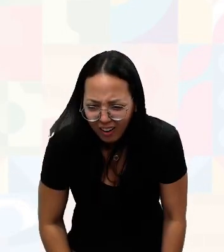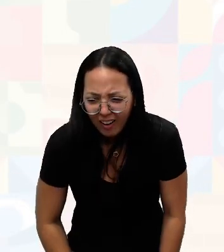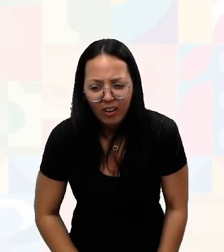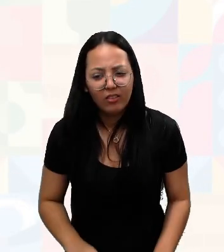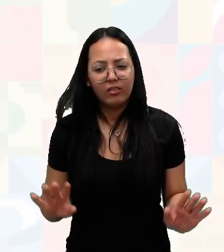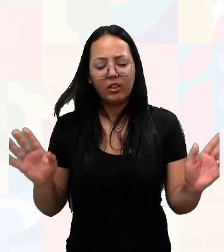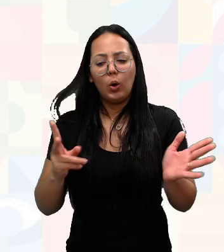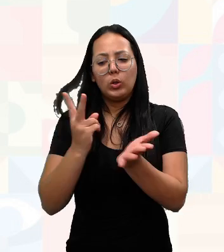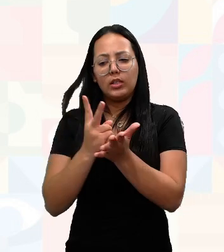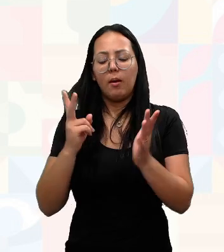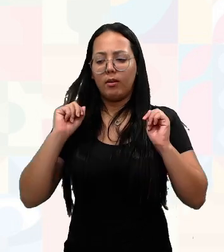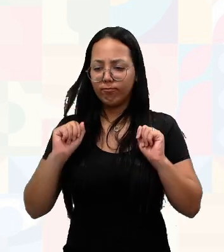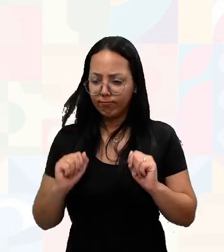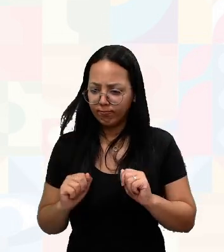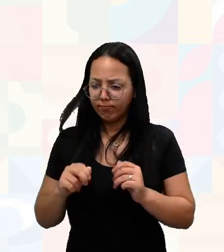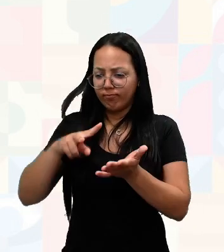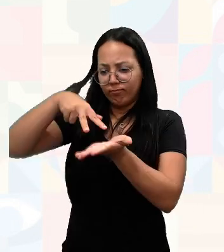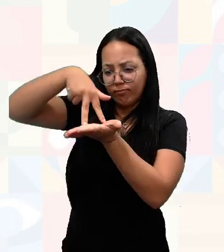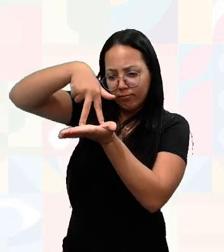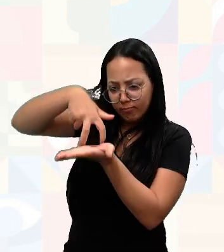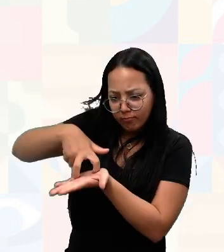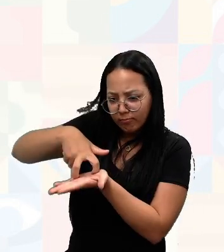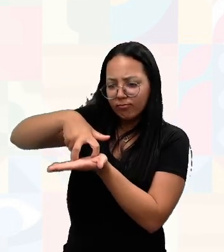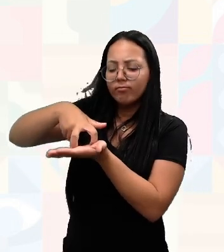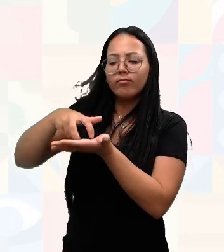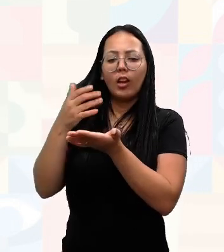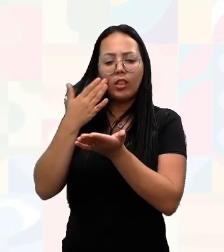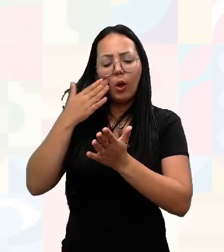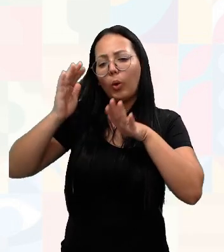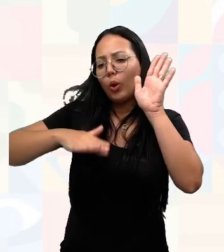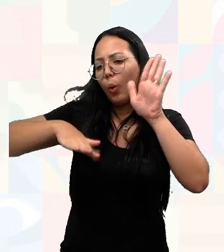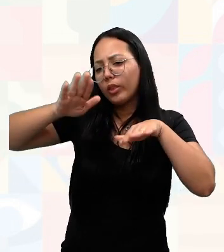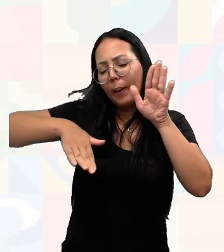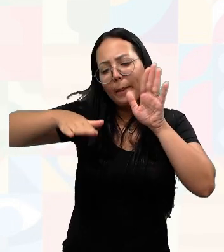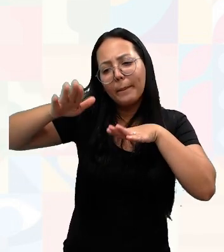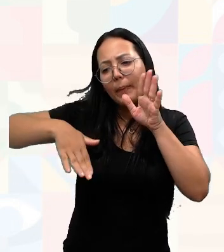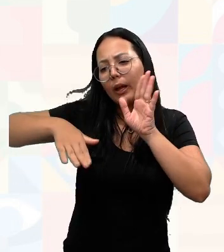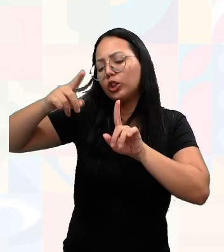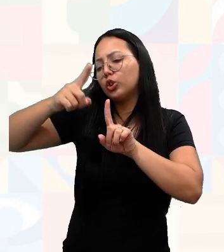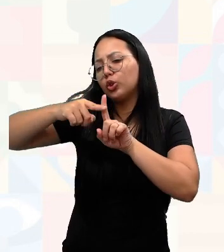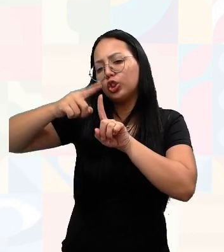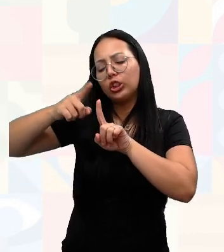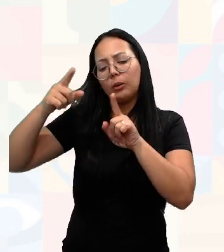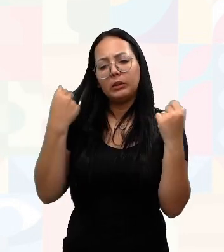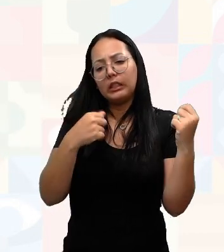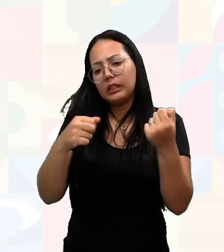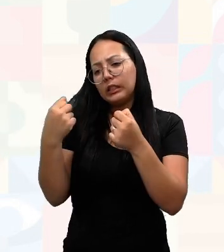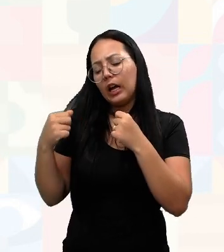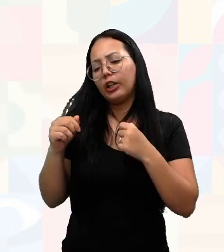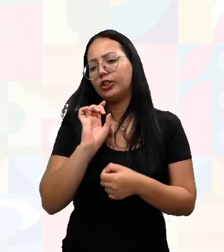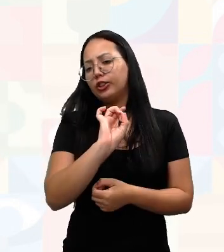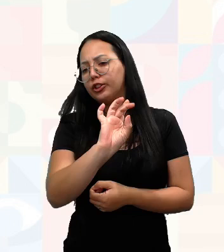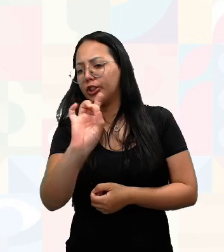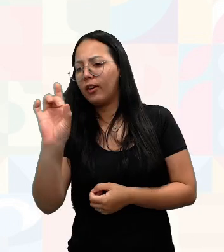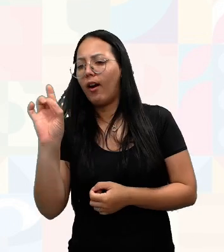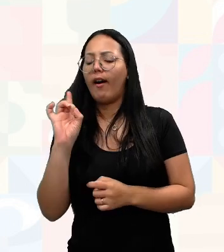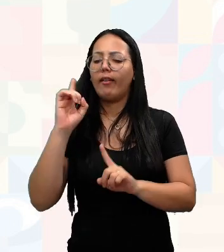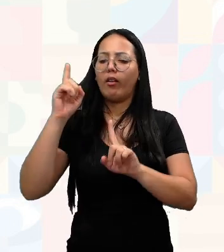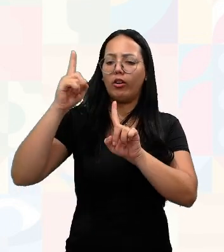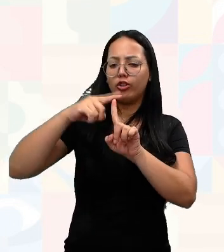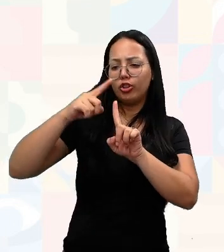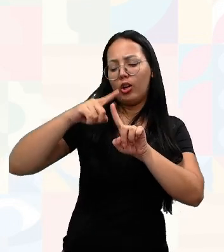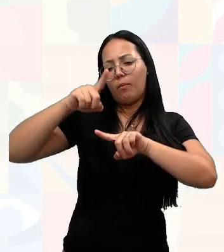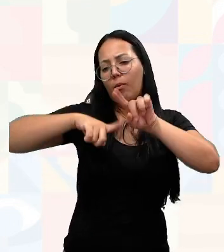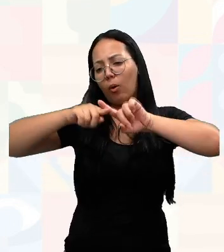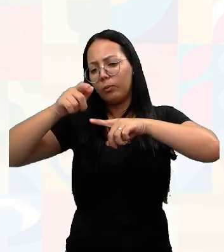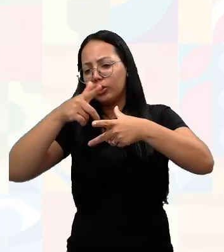e sim se agachar, e aí vai indo de acordo com a necessidade que cada objeto, de que